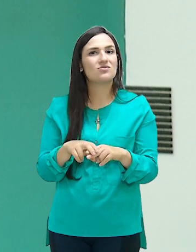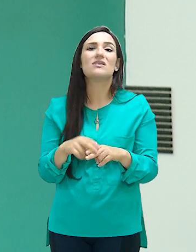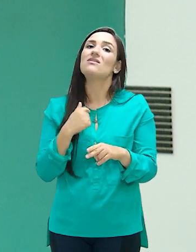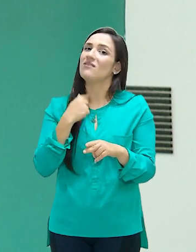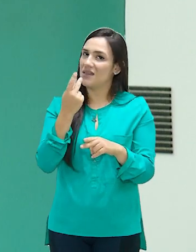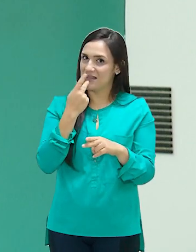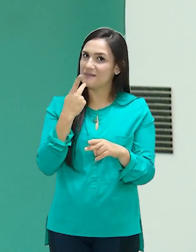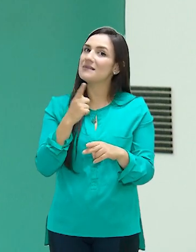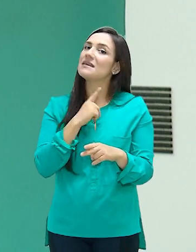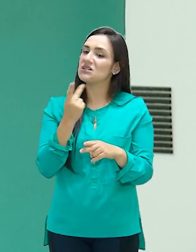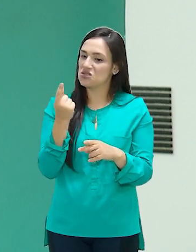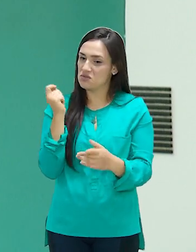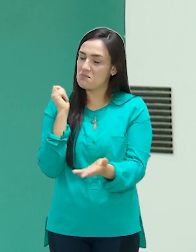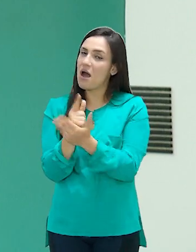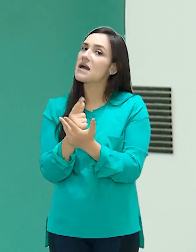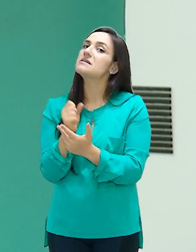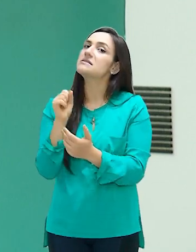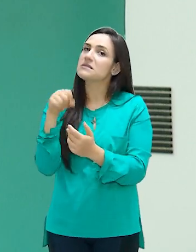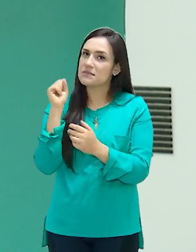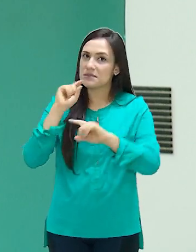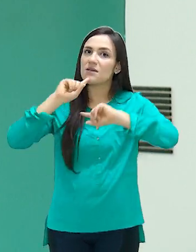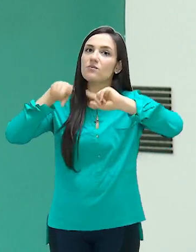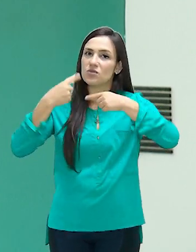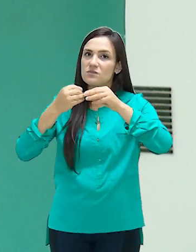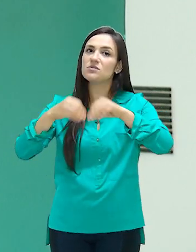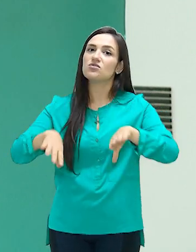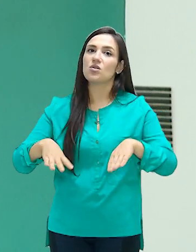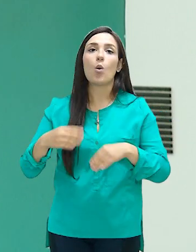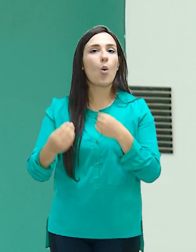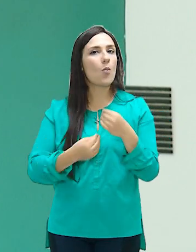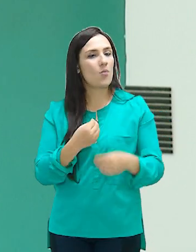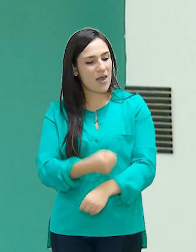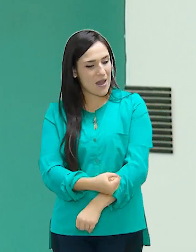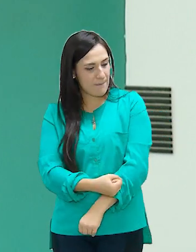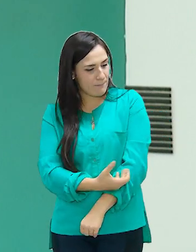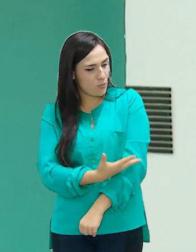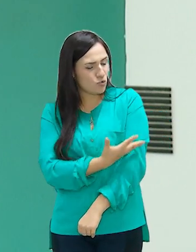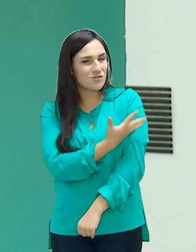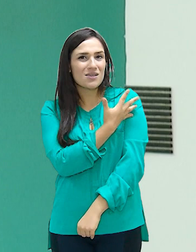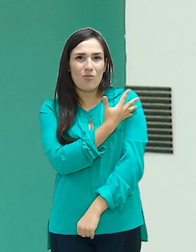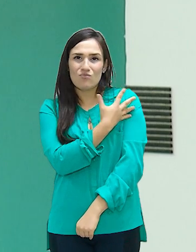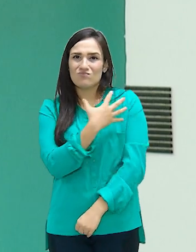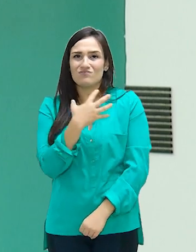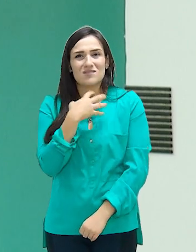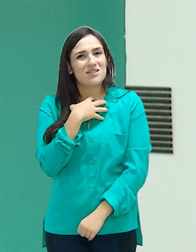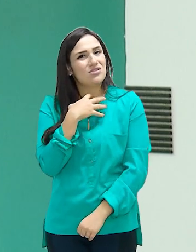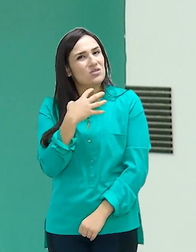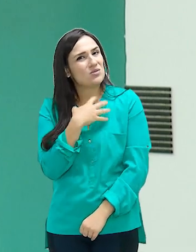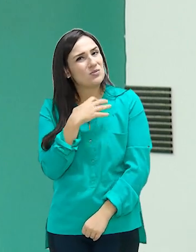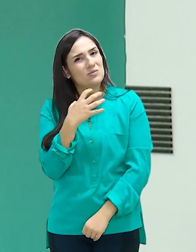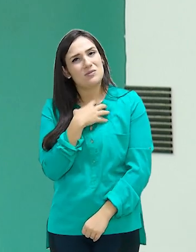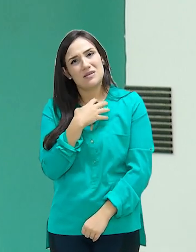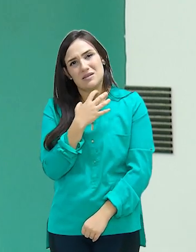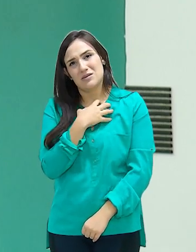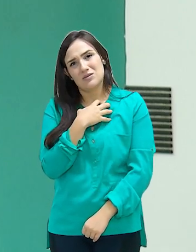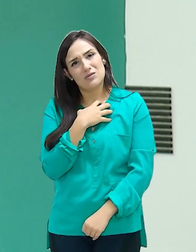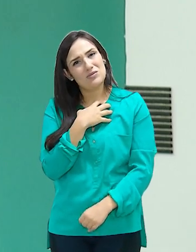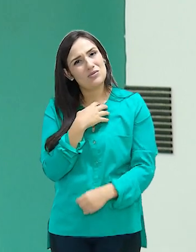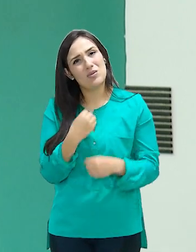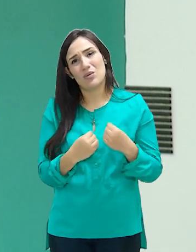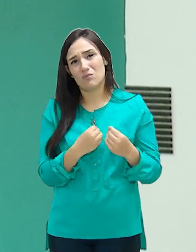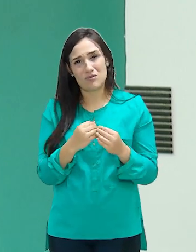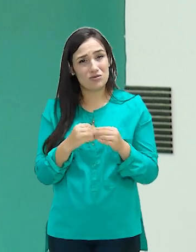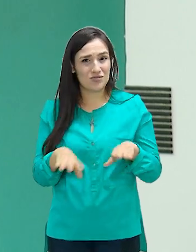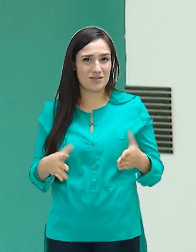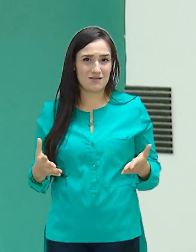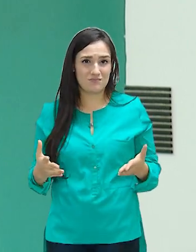daquela equipe ali? Vai. Mas o custo emocional, até o custo financeiro lá na frente, vai ser bem menor.